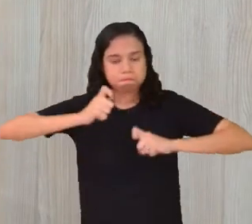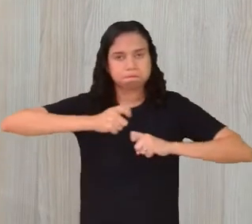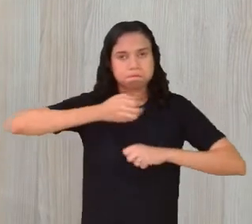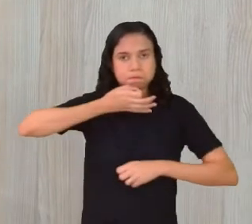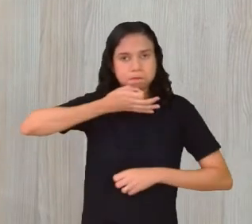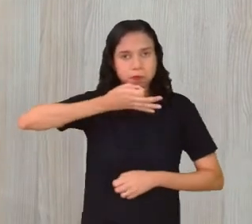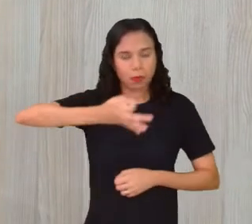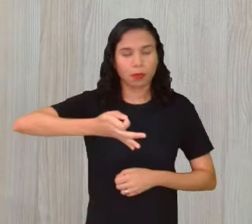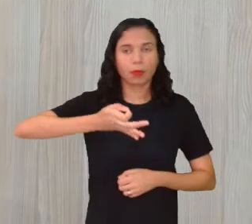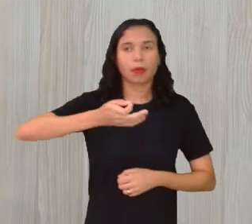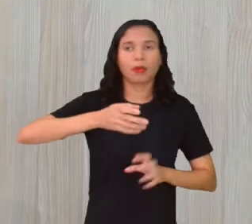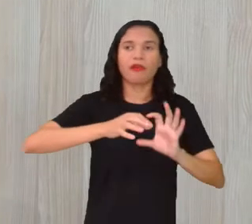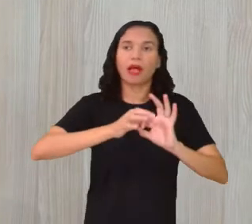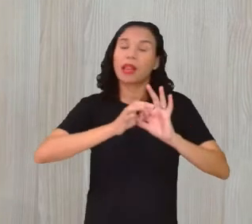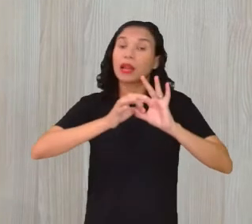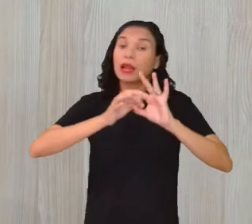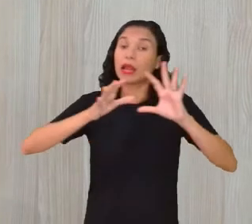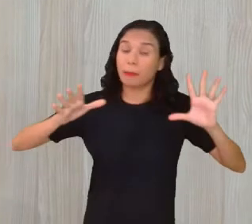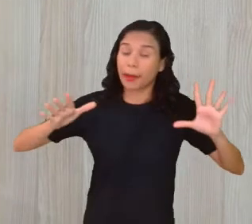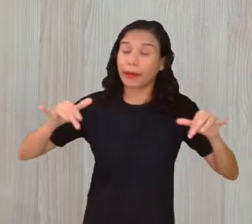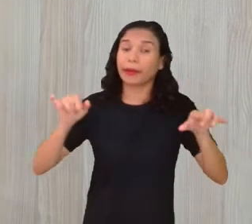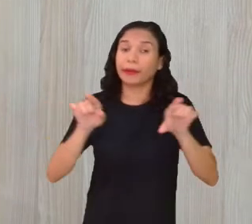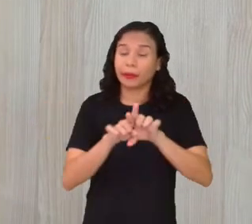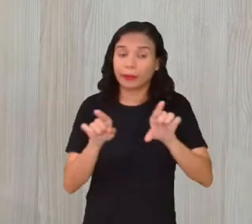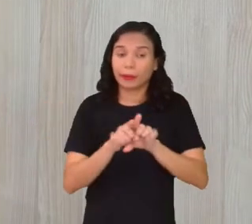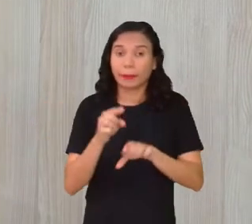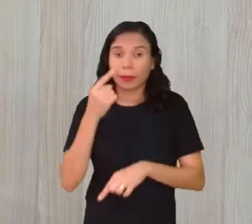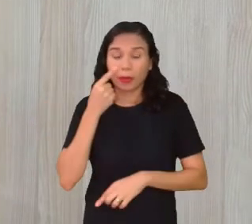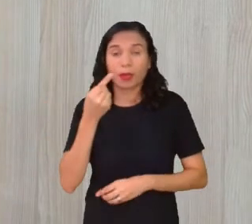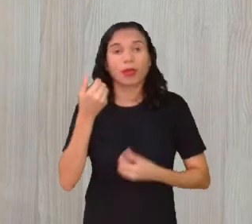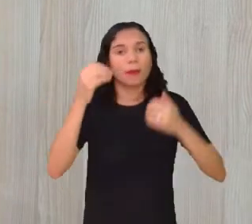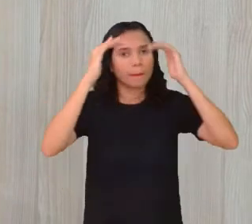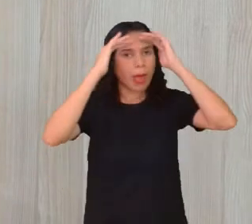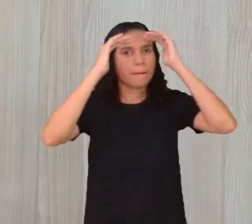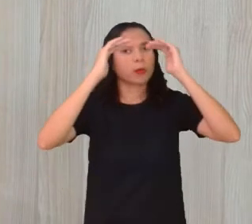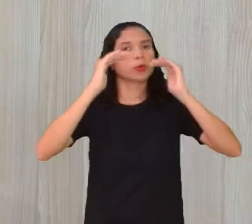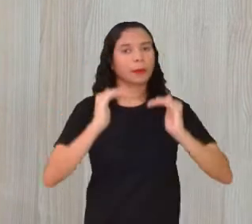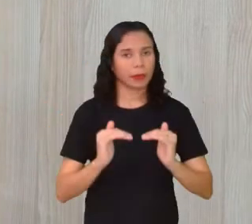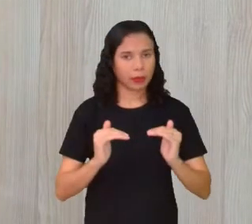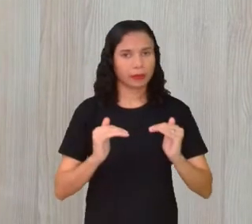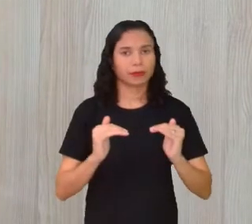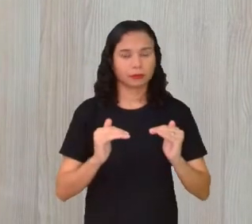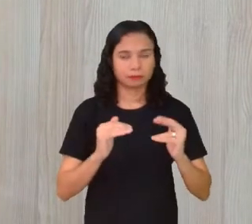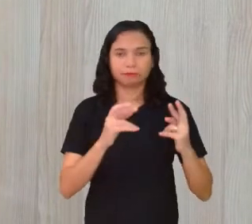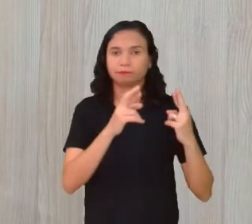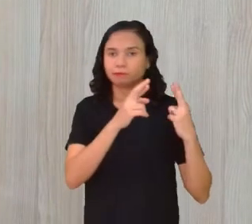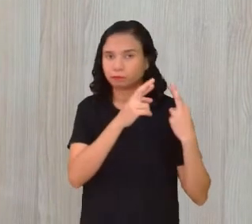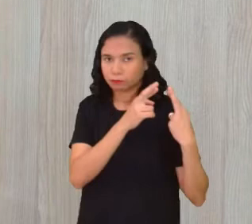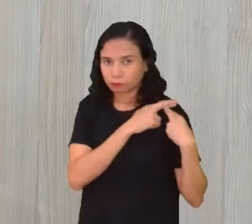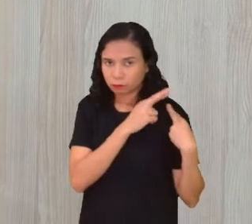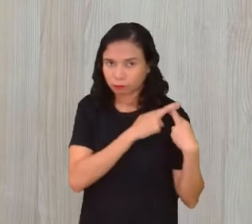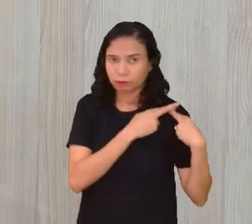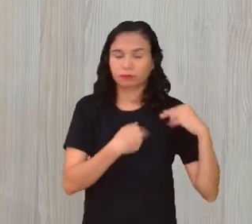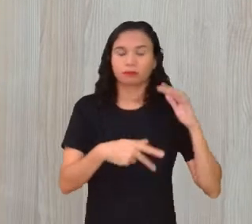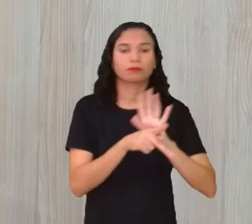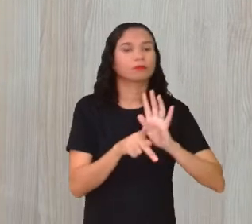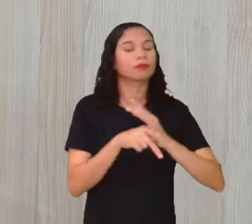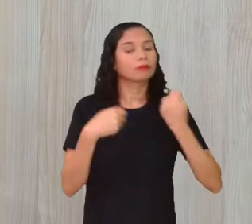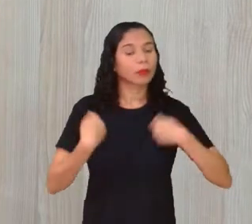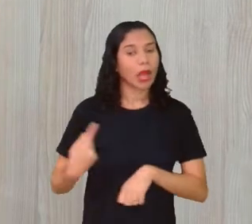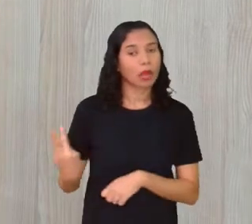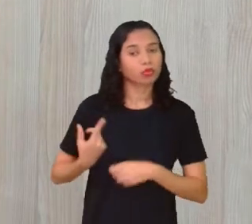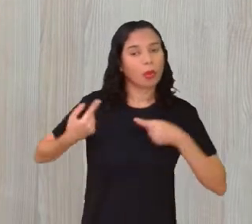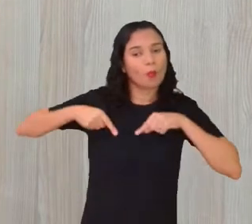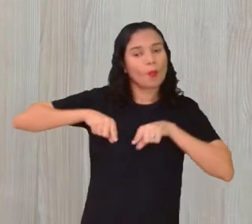falando de liberdade, a gente também está falando de responsabilidade, Exatamente. né? Então, liberdade e responsabilidade, elas